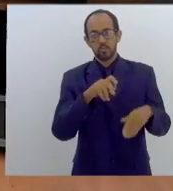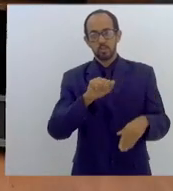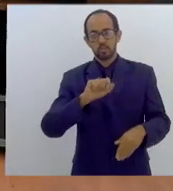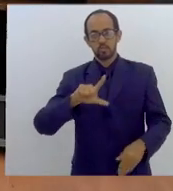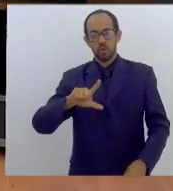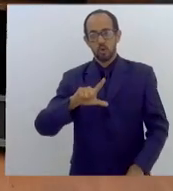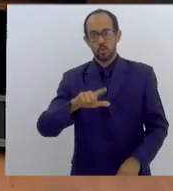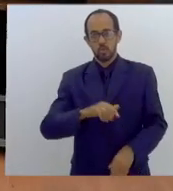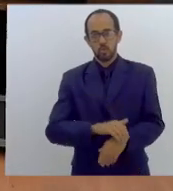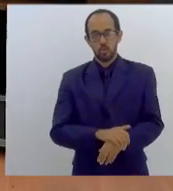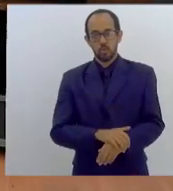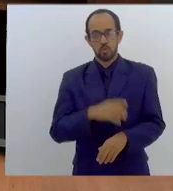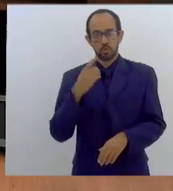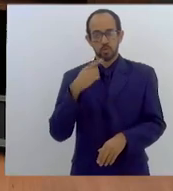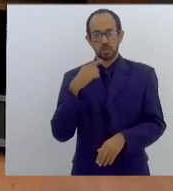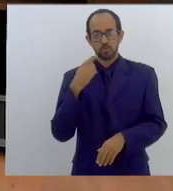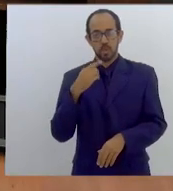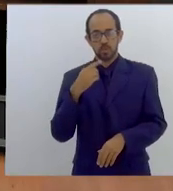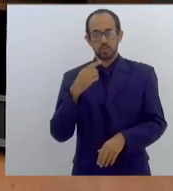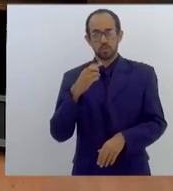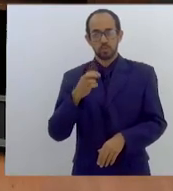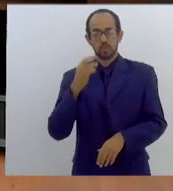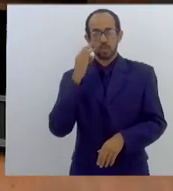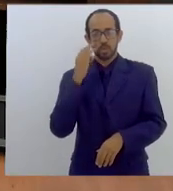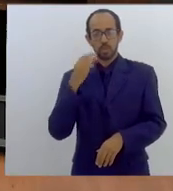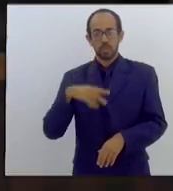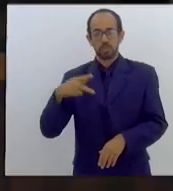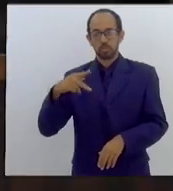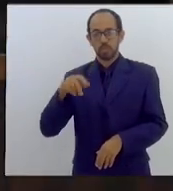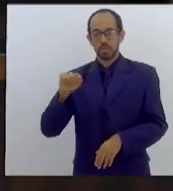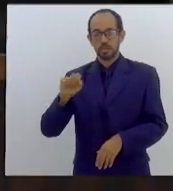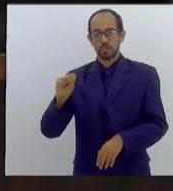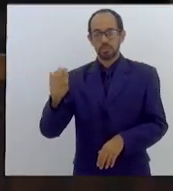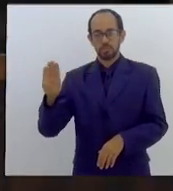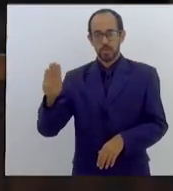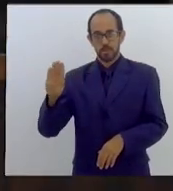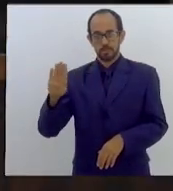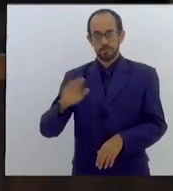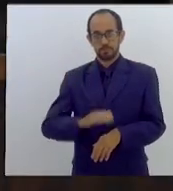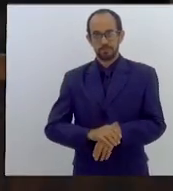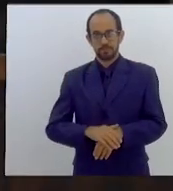e do deputado Valdeque. Da bancada do PSB. Então, esse é o destaque da emenda